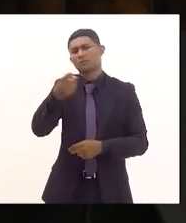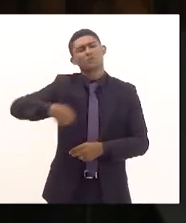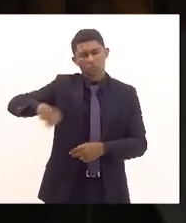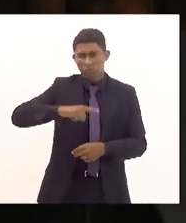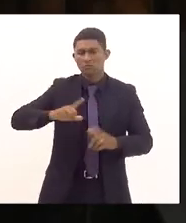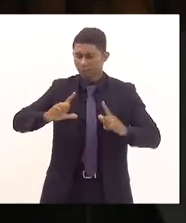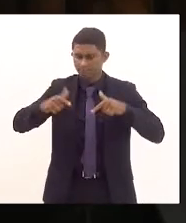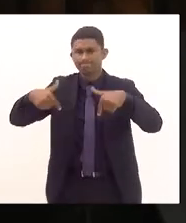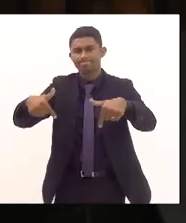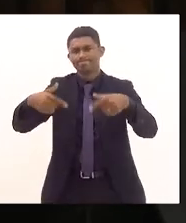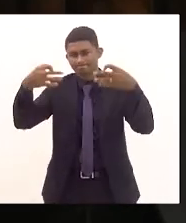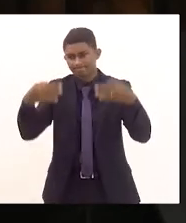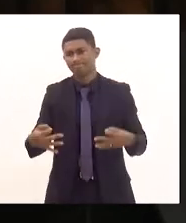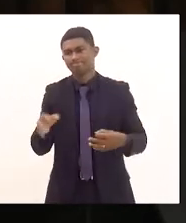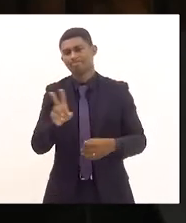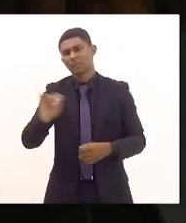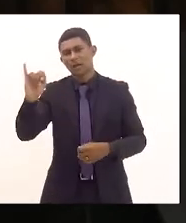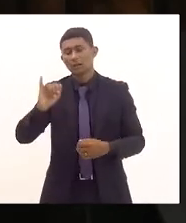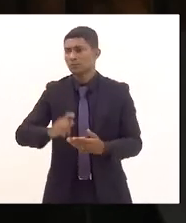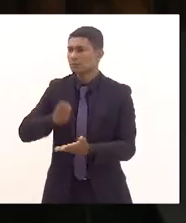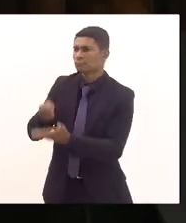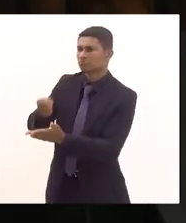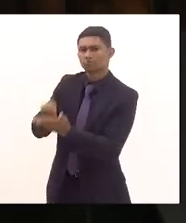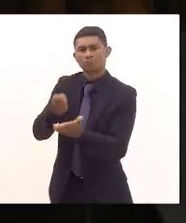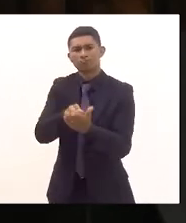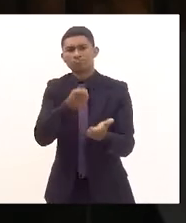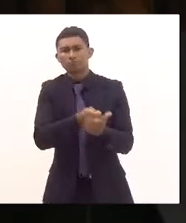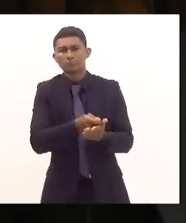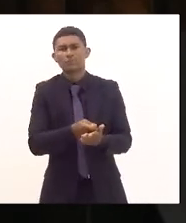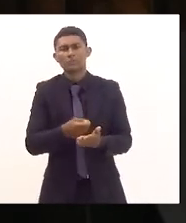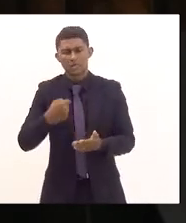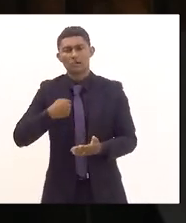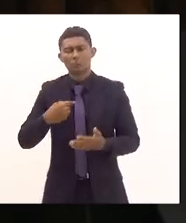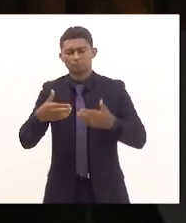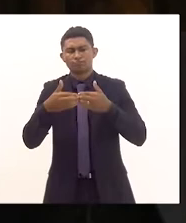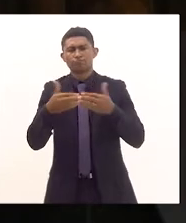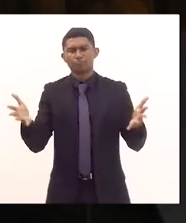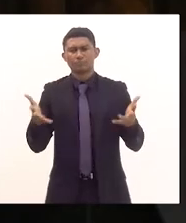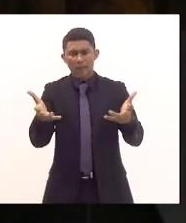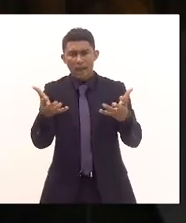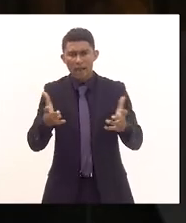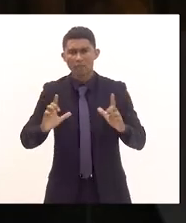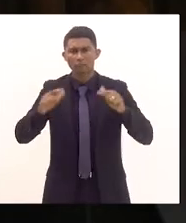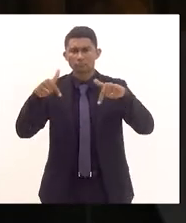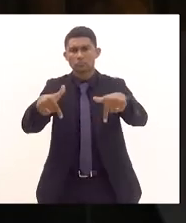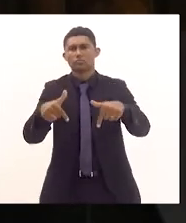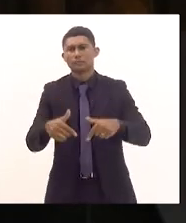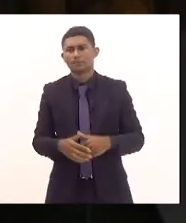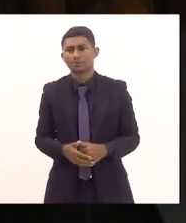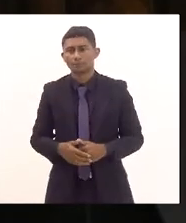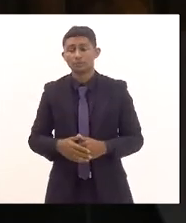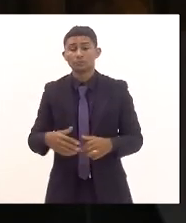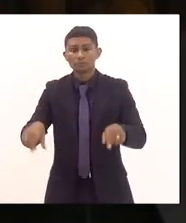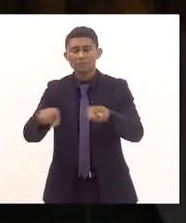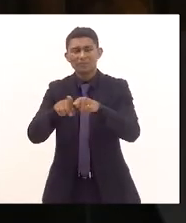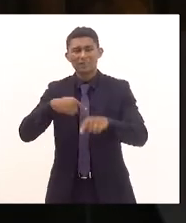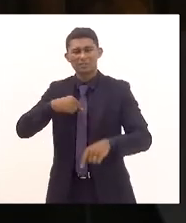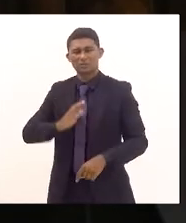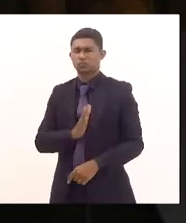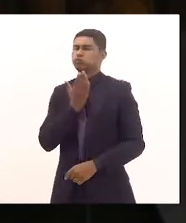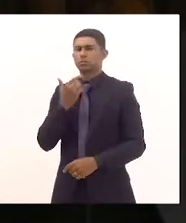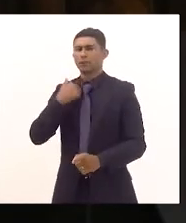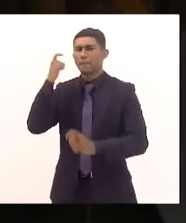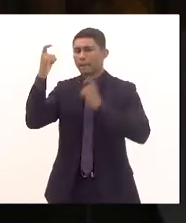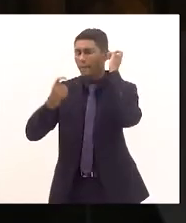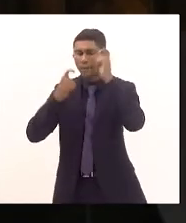de providências vamos cobrar vamos pressionar o mandato à disposição para isso e o meu repúdio completo e